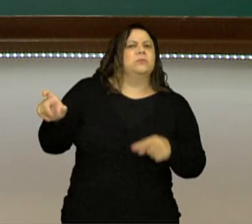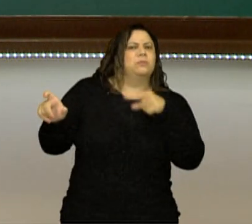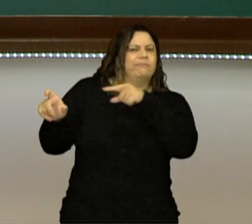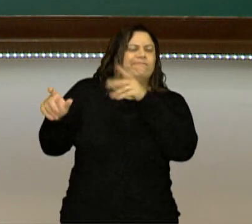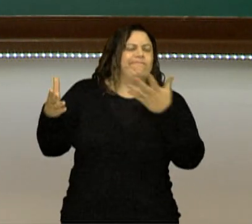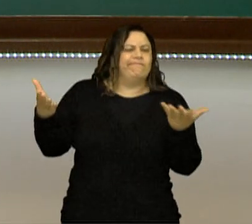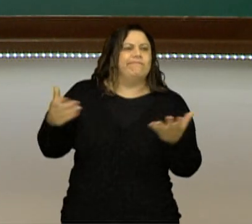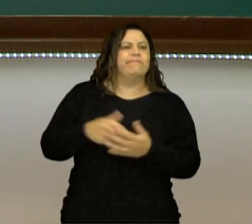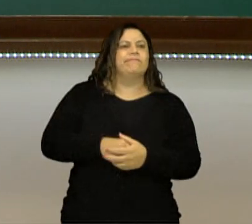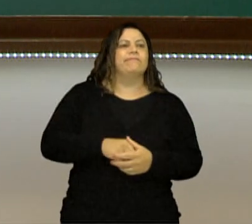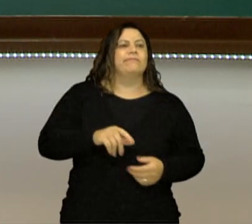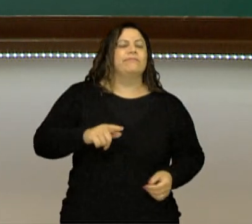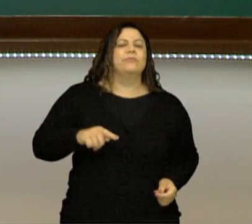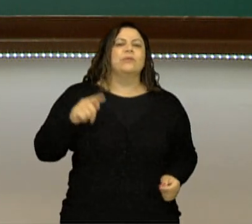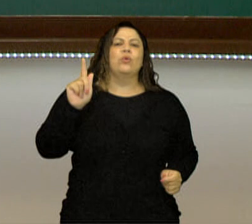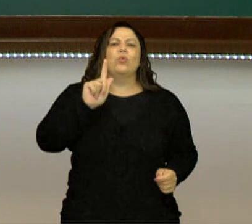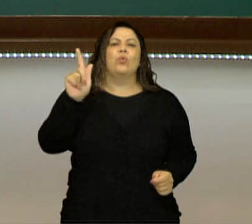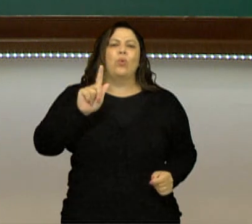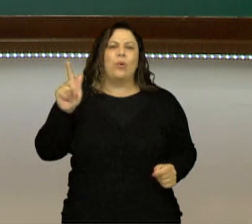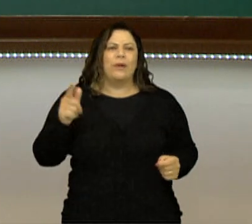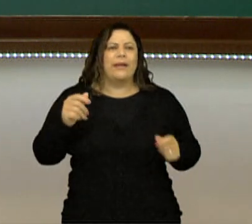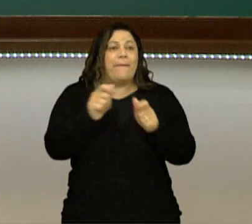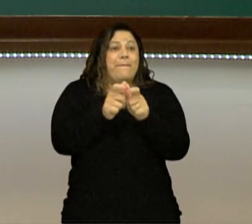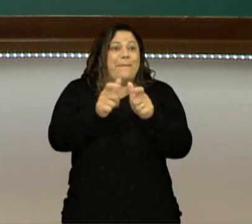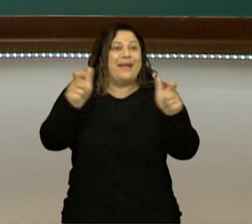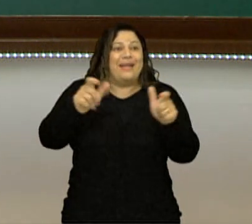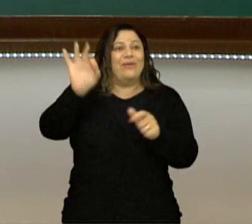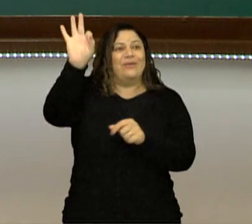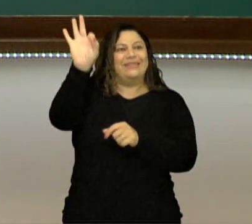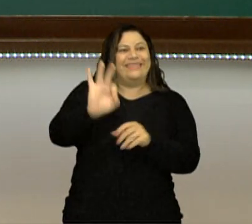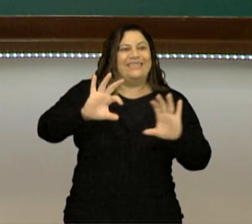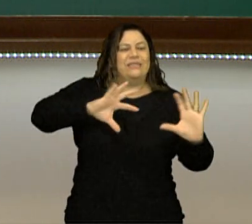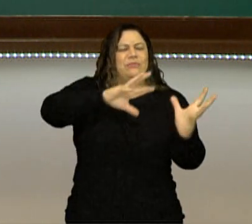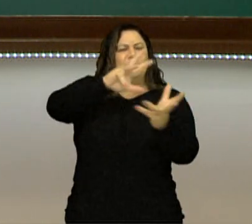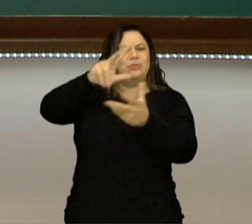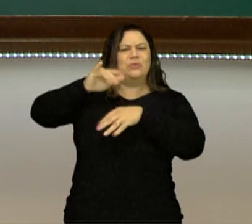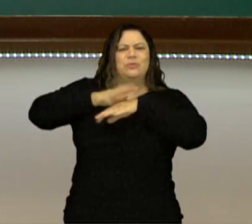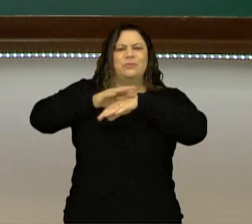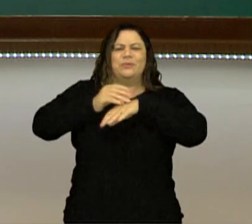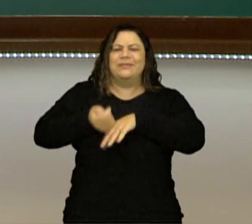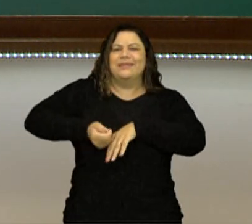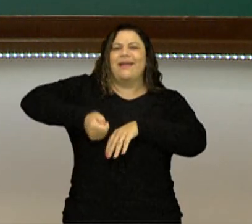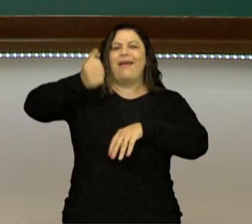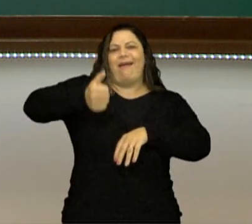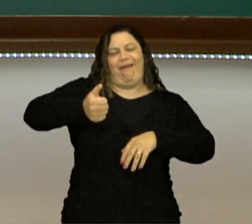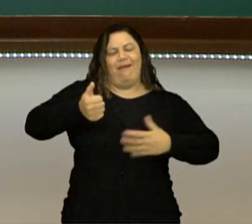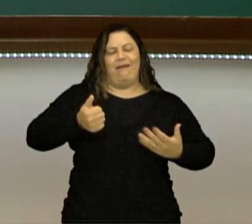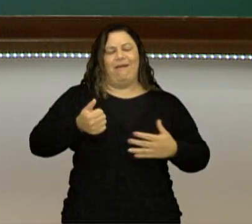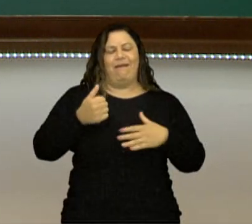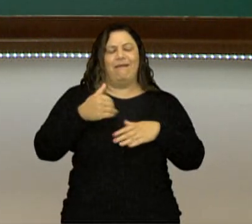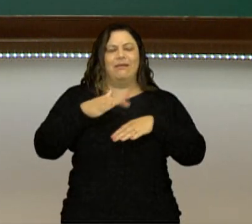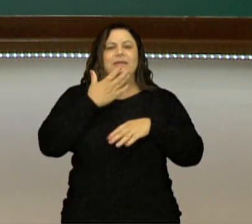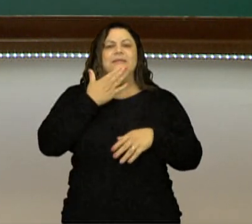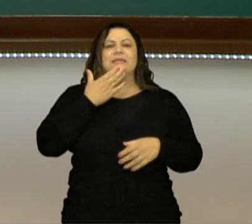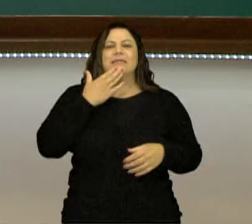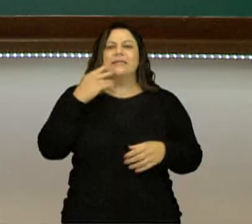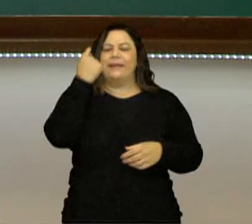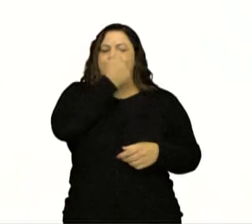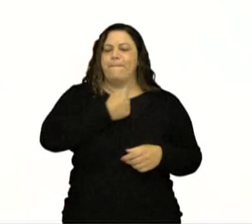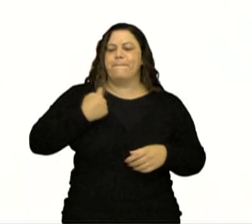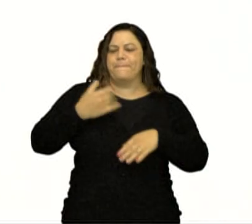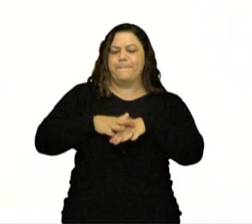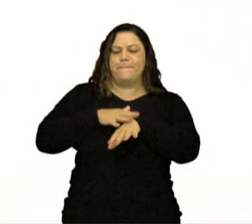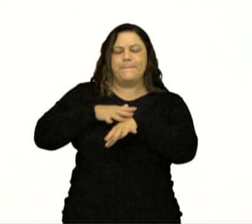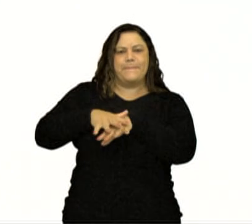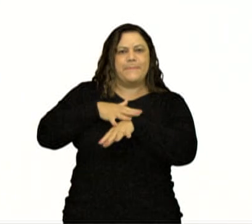povoado em Goiás tem a maior taxa mundial de uma doença rara de pele, Xeroderma pigmentoso. Ele atinge 24 pessoas